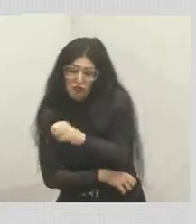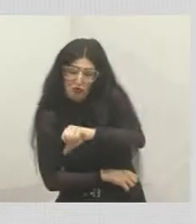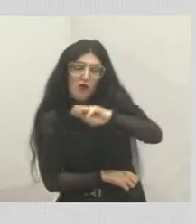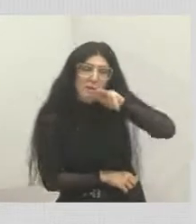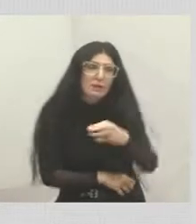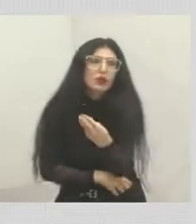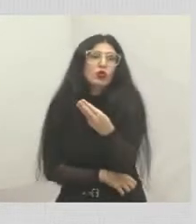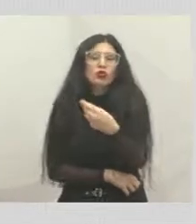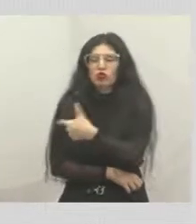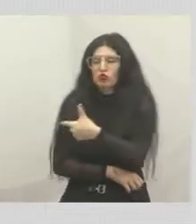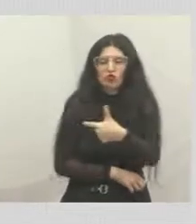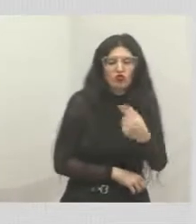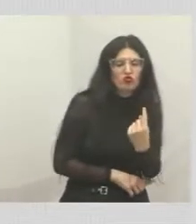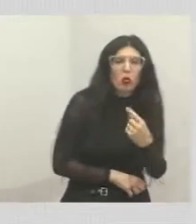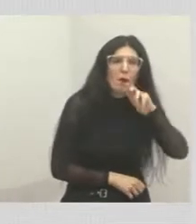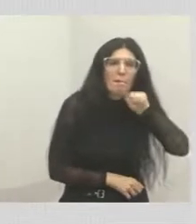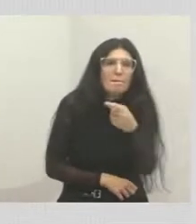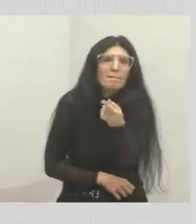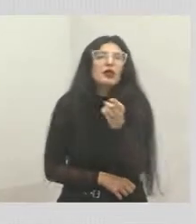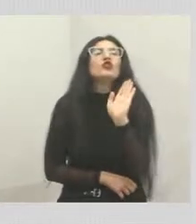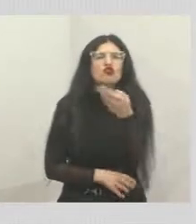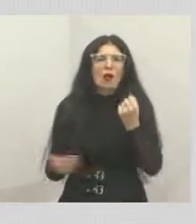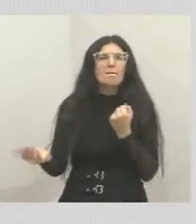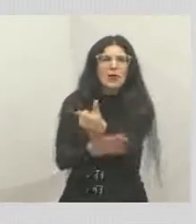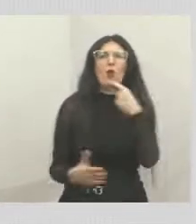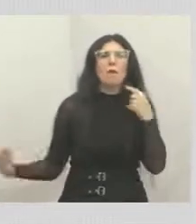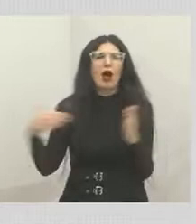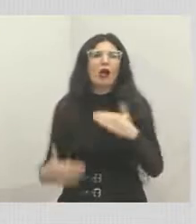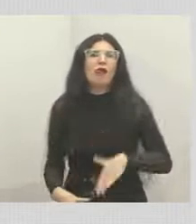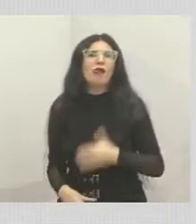29.221.000, liquidado até o segundo quadrimestre,